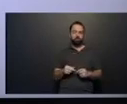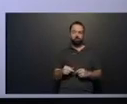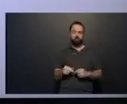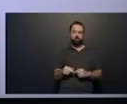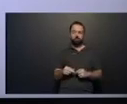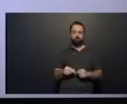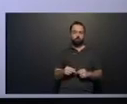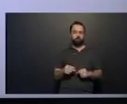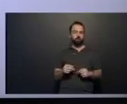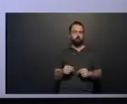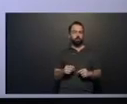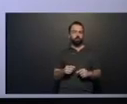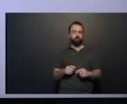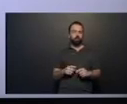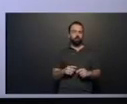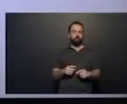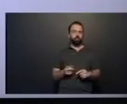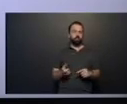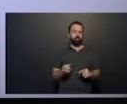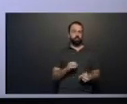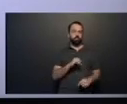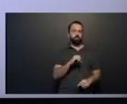por ele mesmo dá 2?